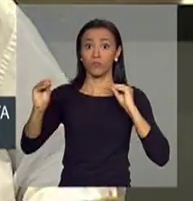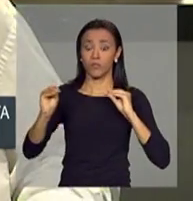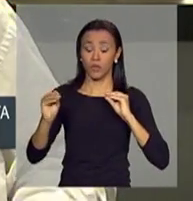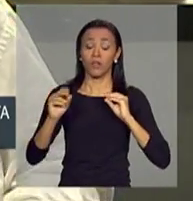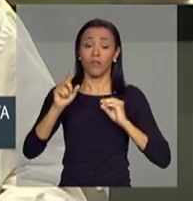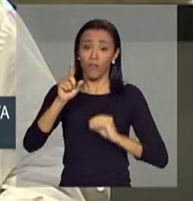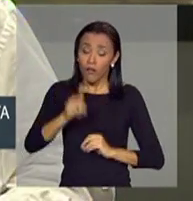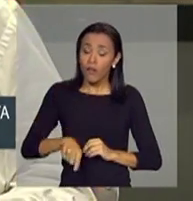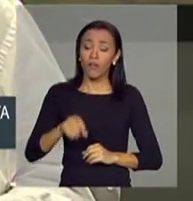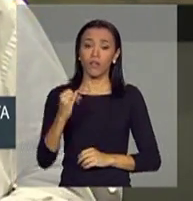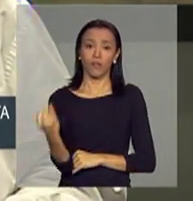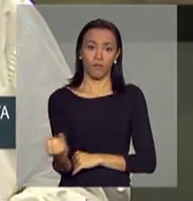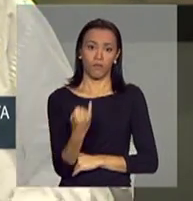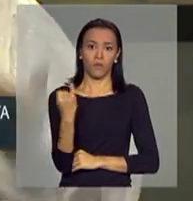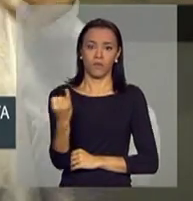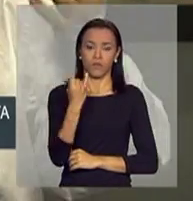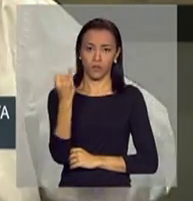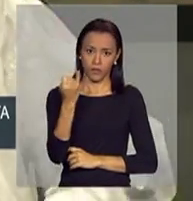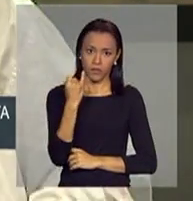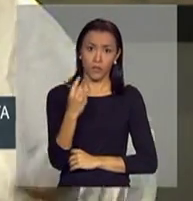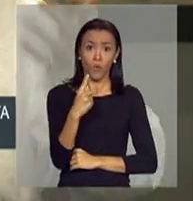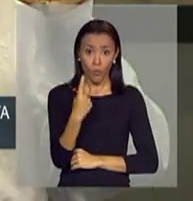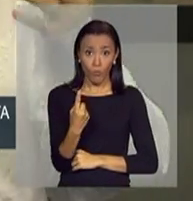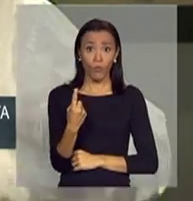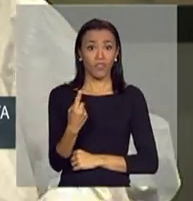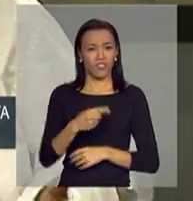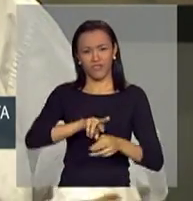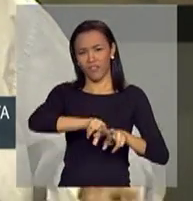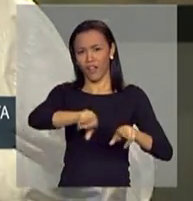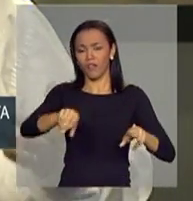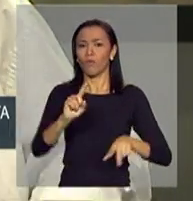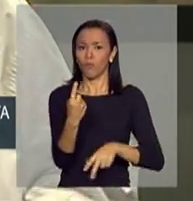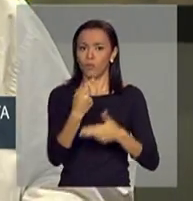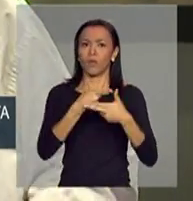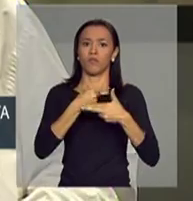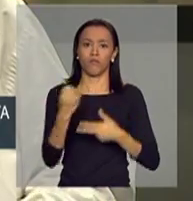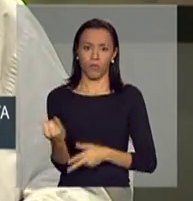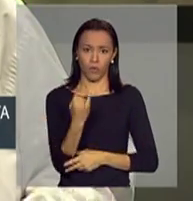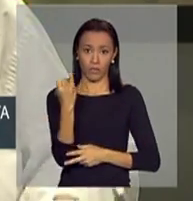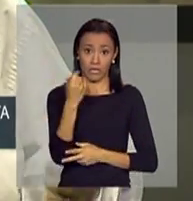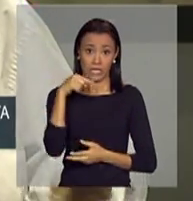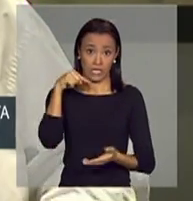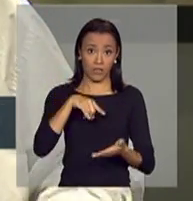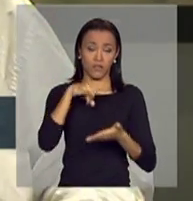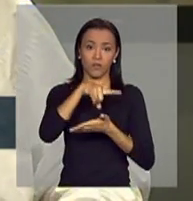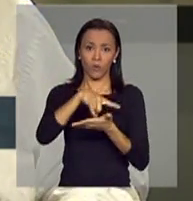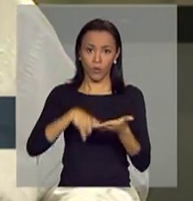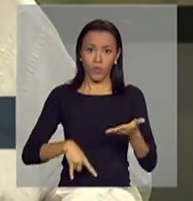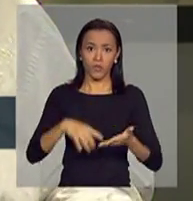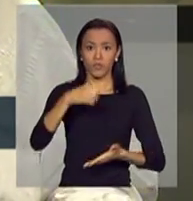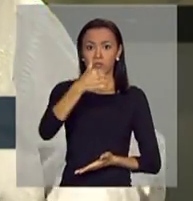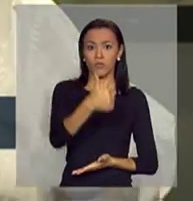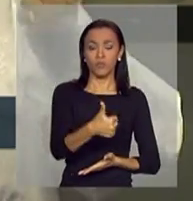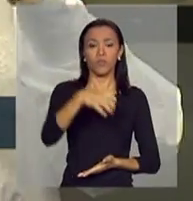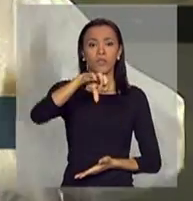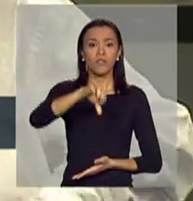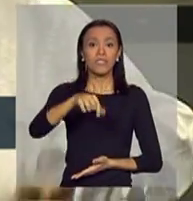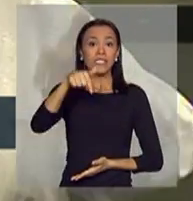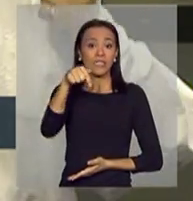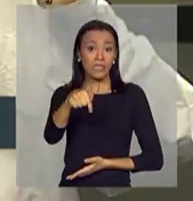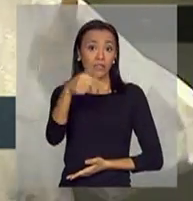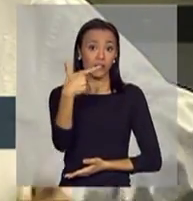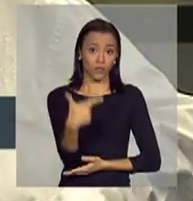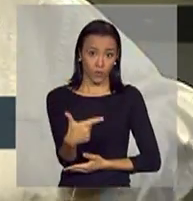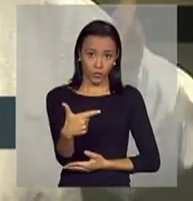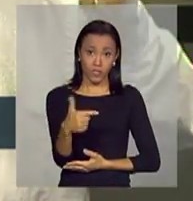que é a importância, uma das importâncias desse documento de 1972. É uma